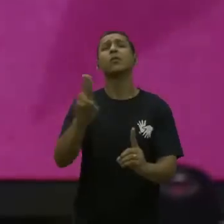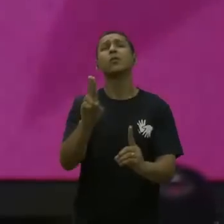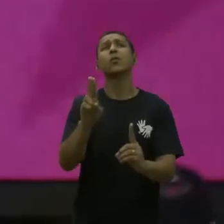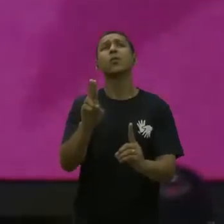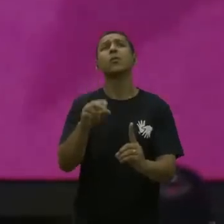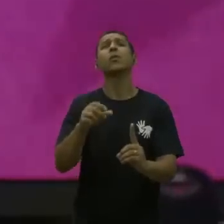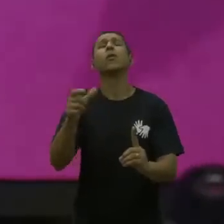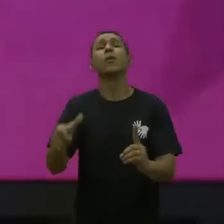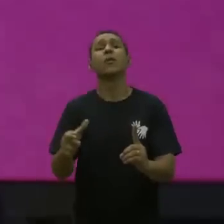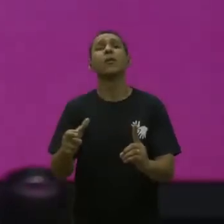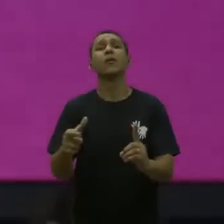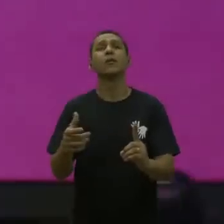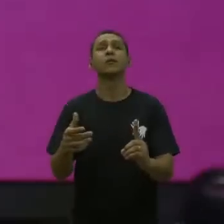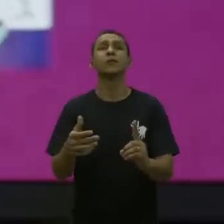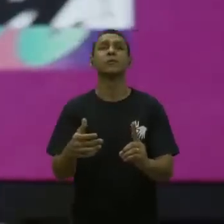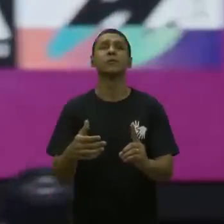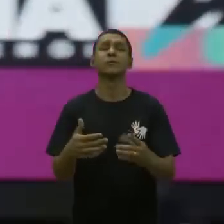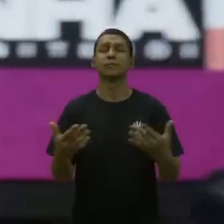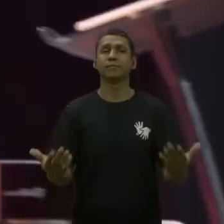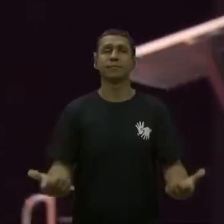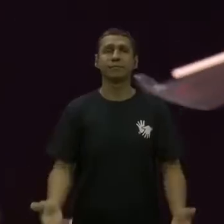estava onde?